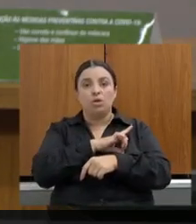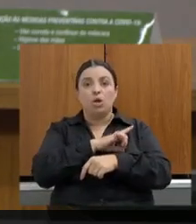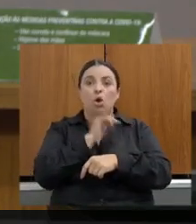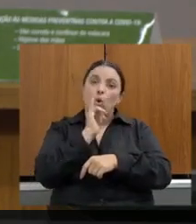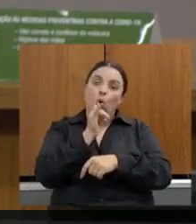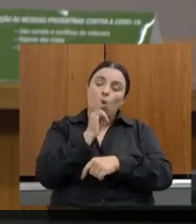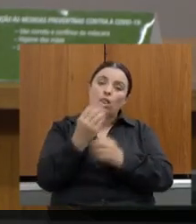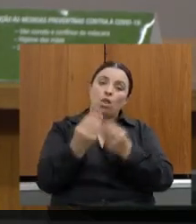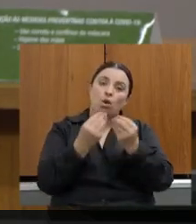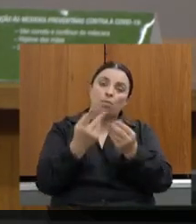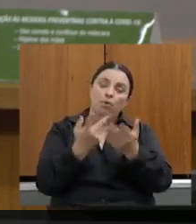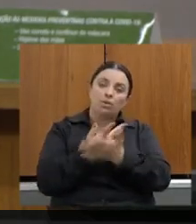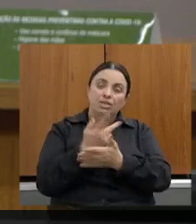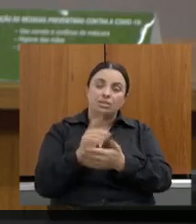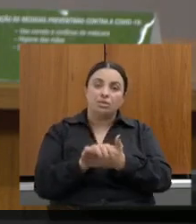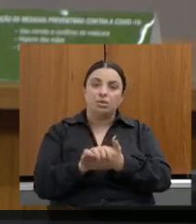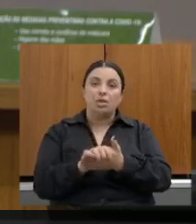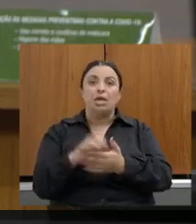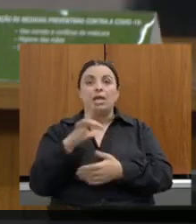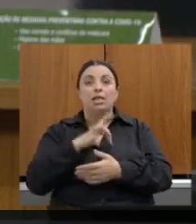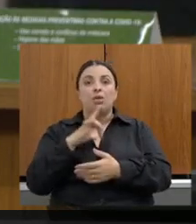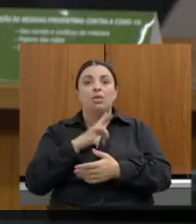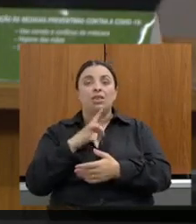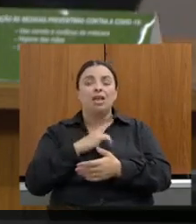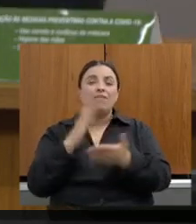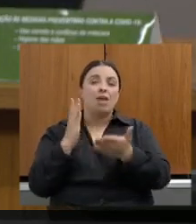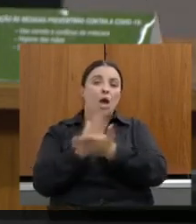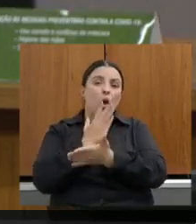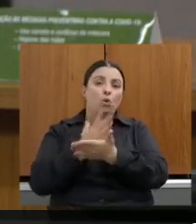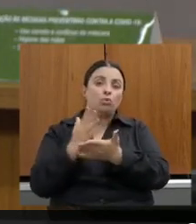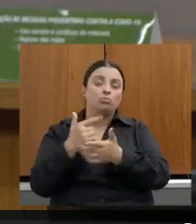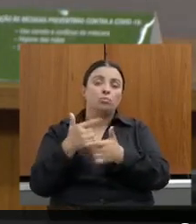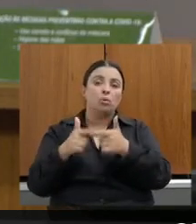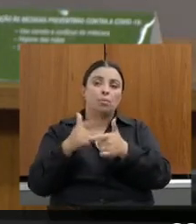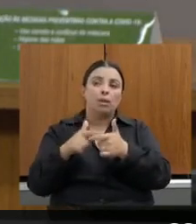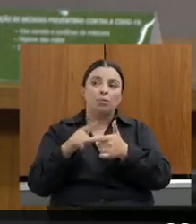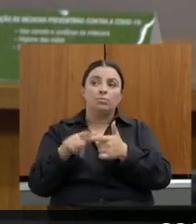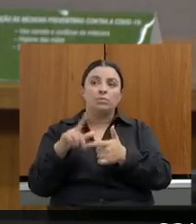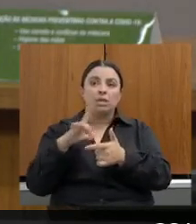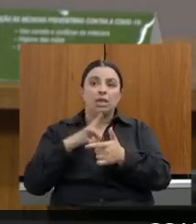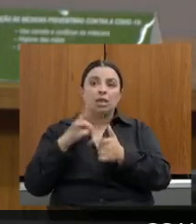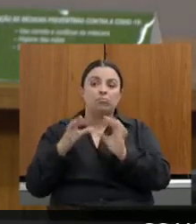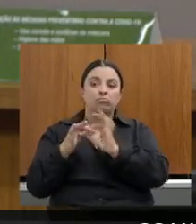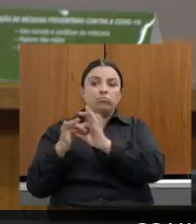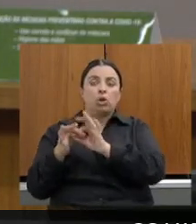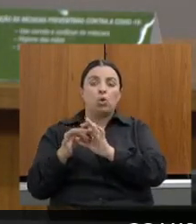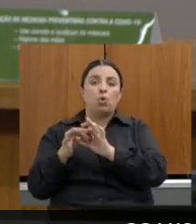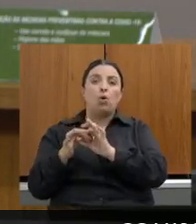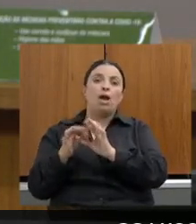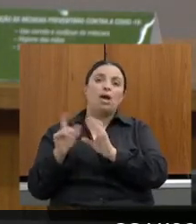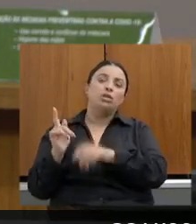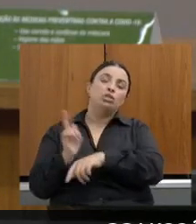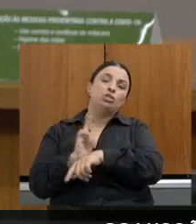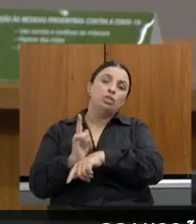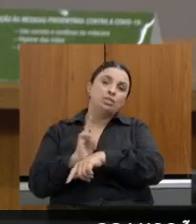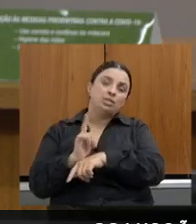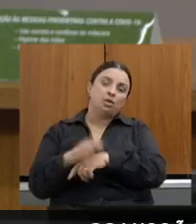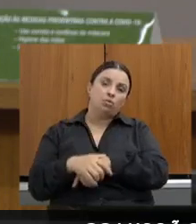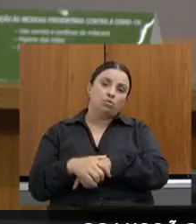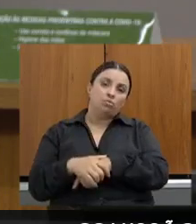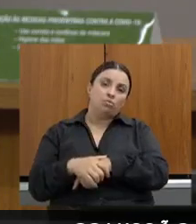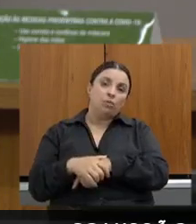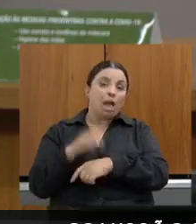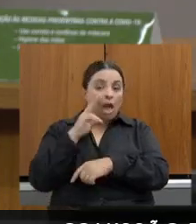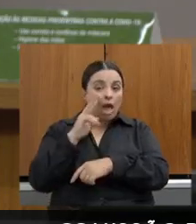então nós tivemos aí alguns problemas ligados a gestão então nós já chegamos nós já verificamos né